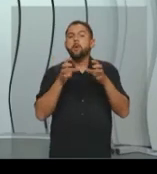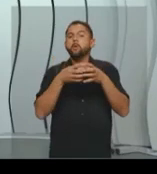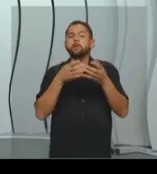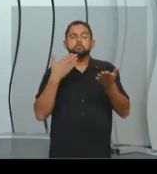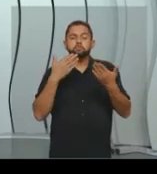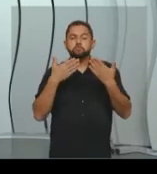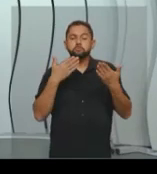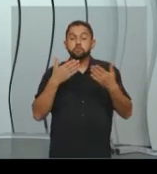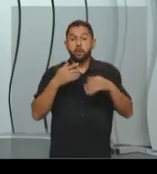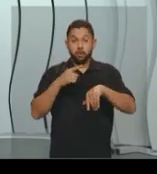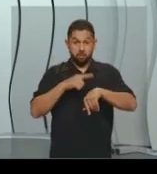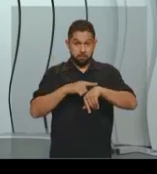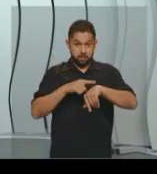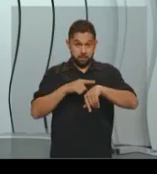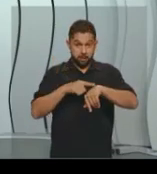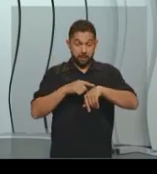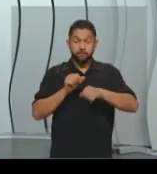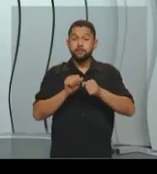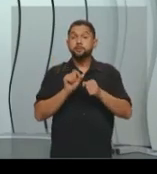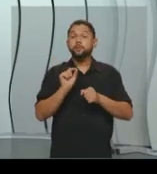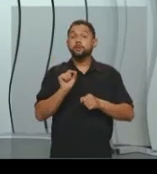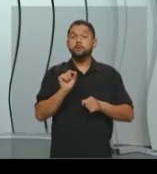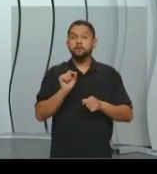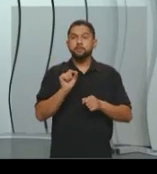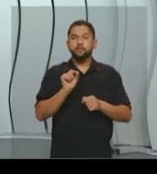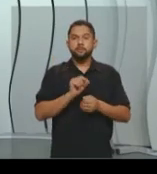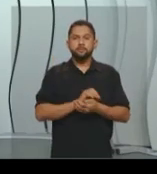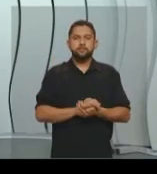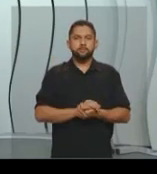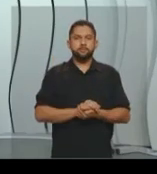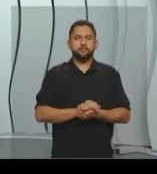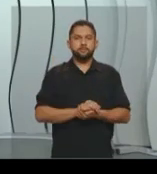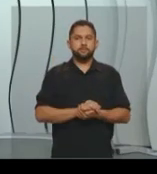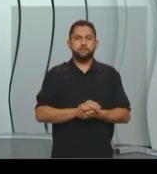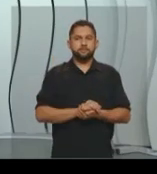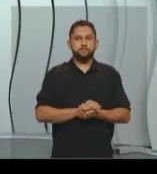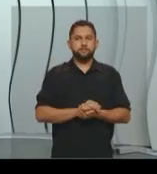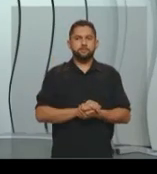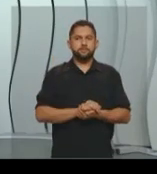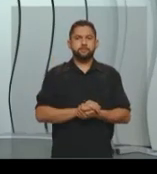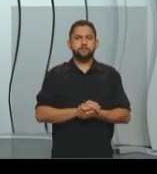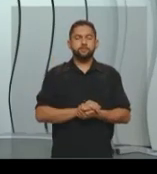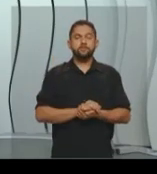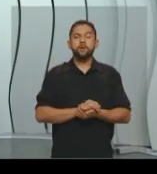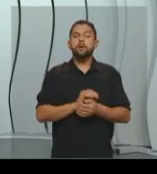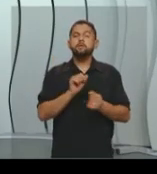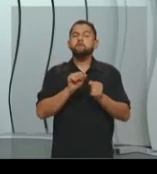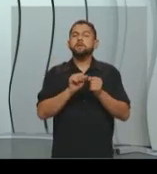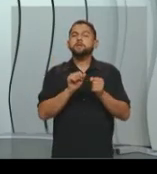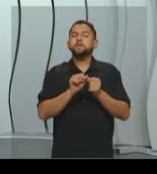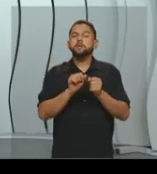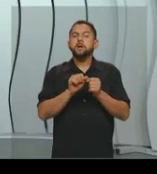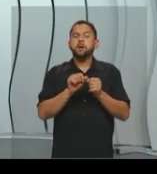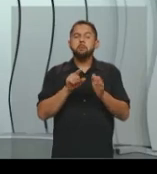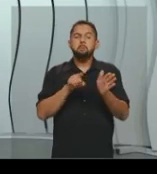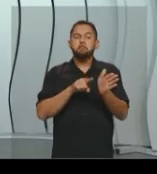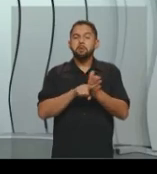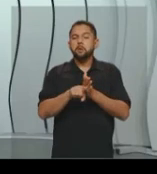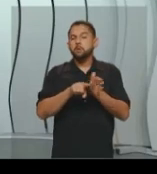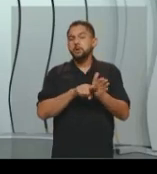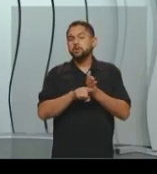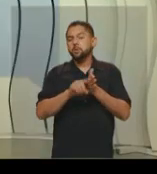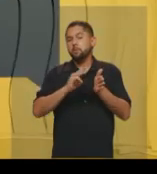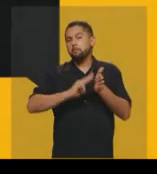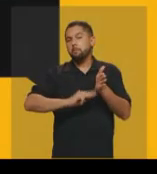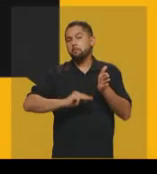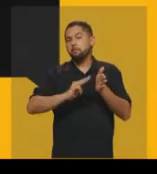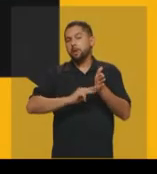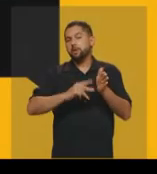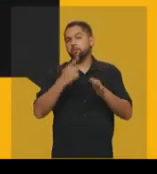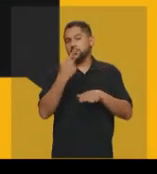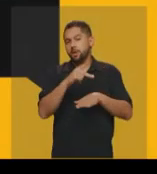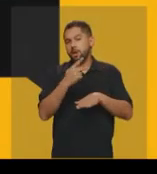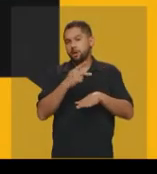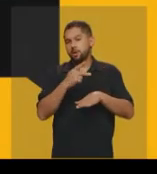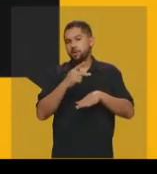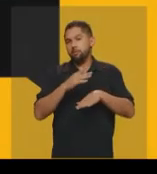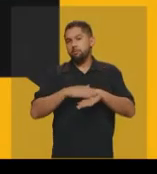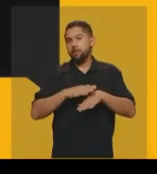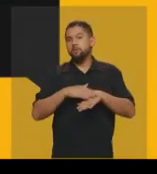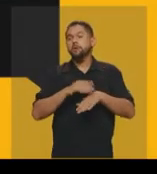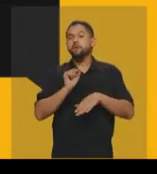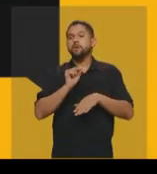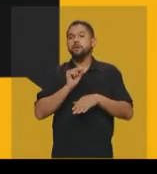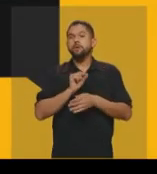fazia no primeiro momento? Ele operava o primeiro passo do seu método, que é a ironia e a